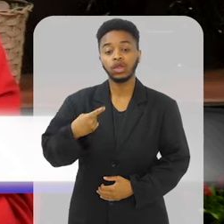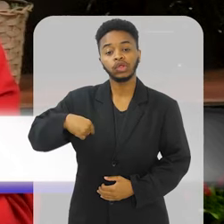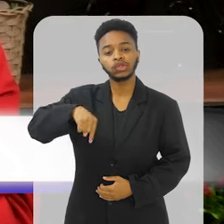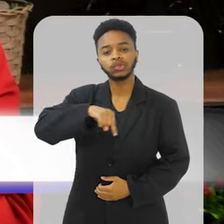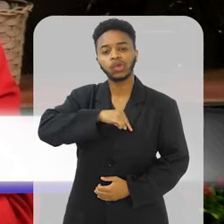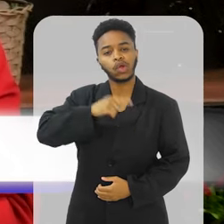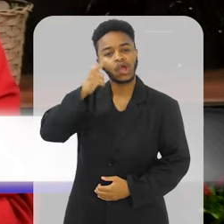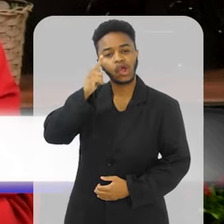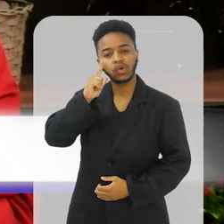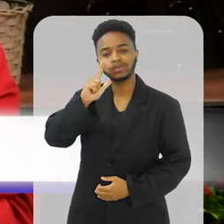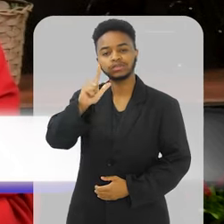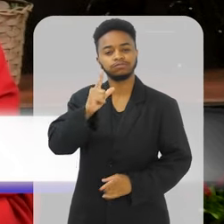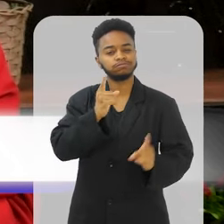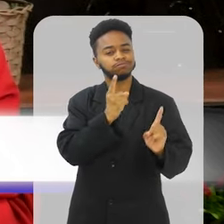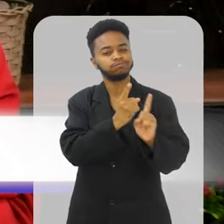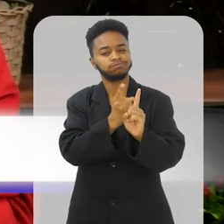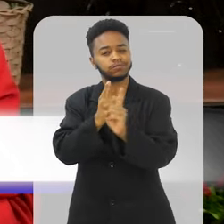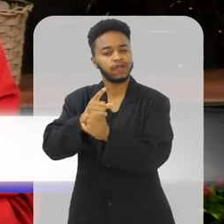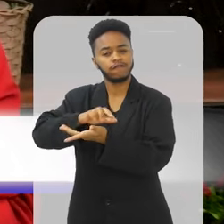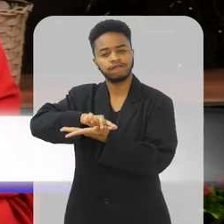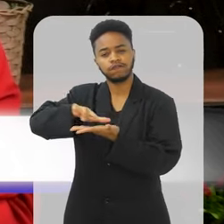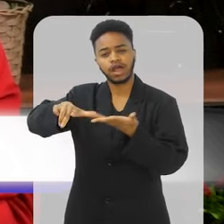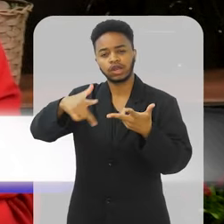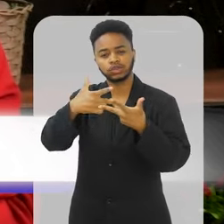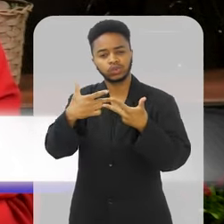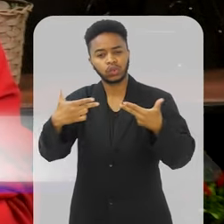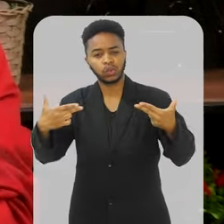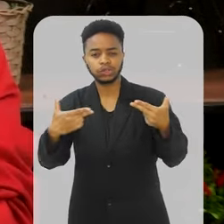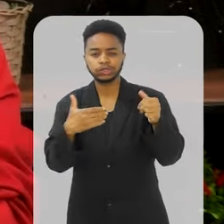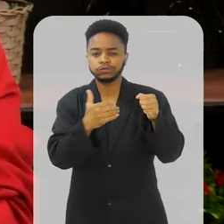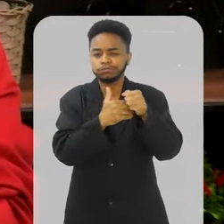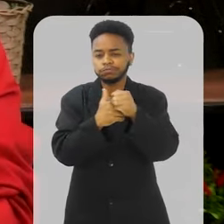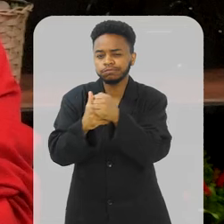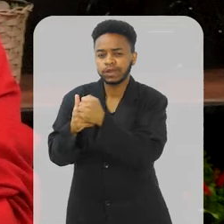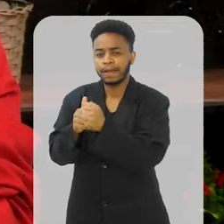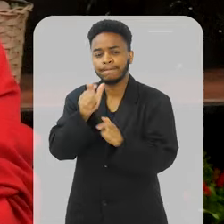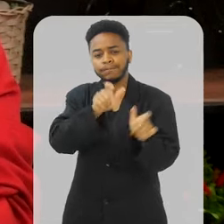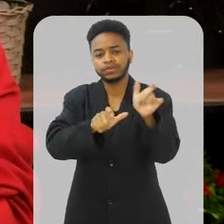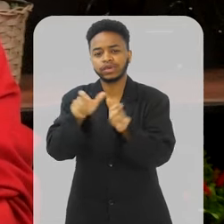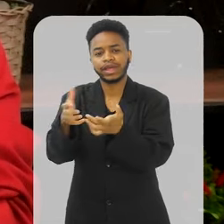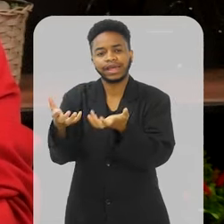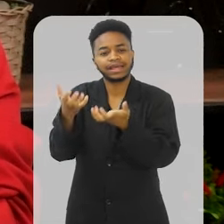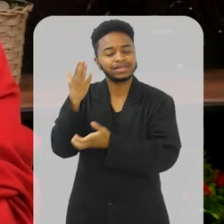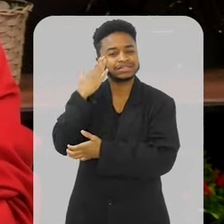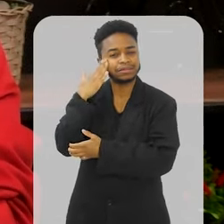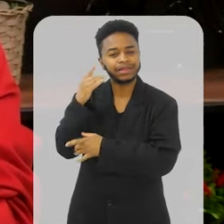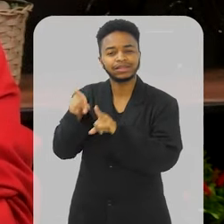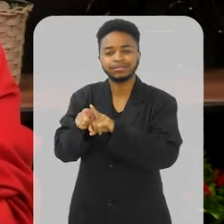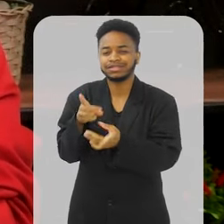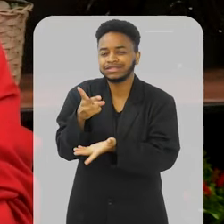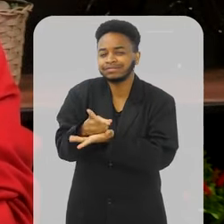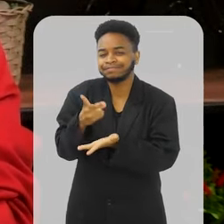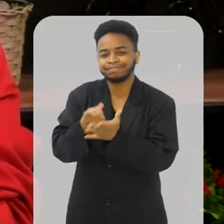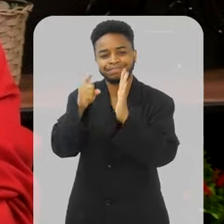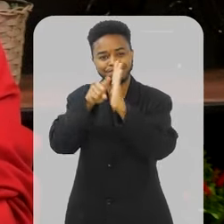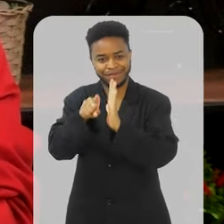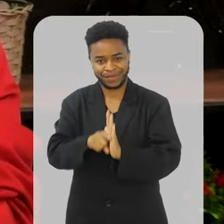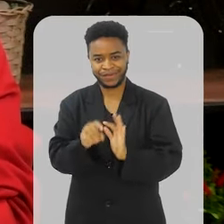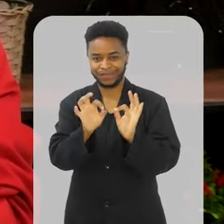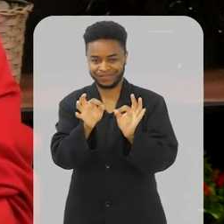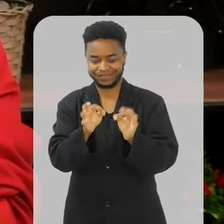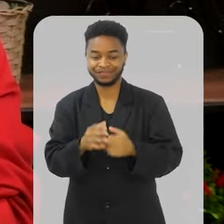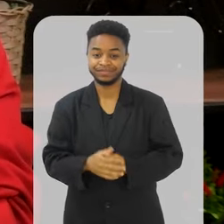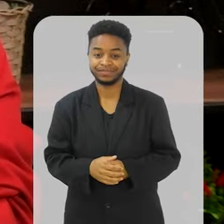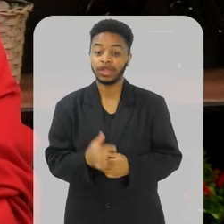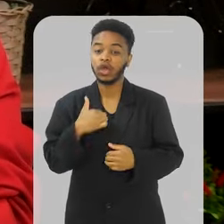vamos conseguir desvendar muitos mistérios que as pessoas querem saber e perguntam muito